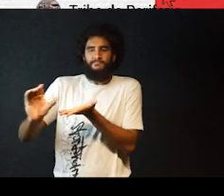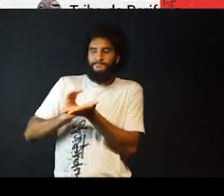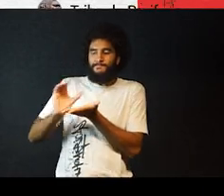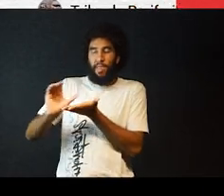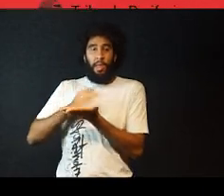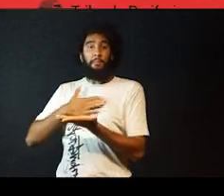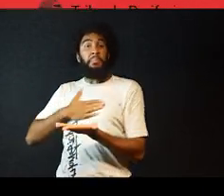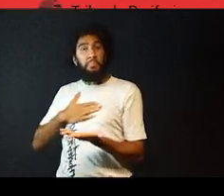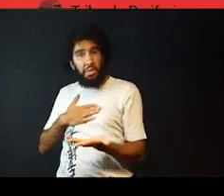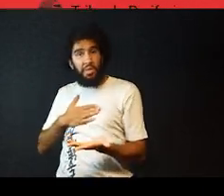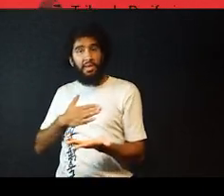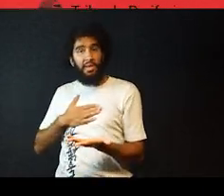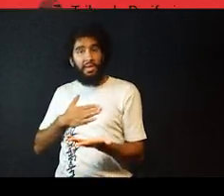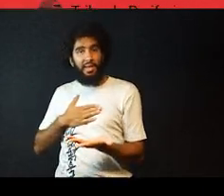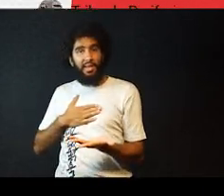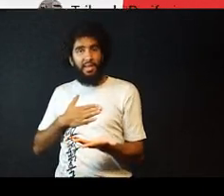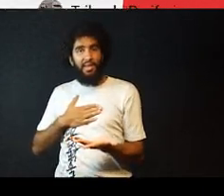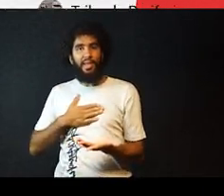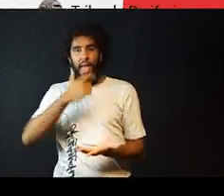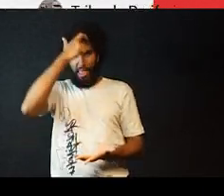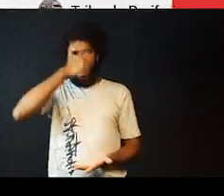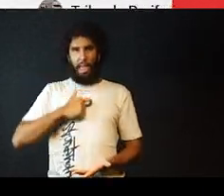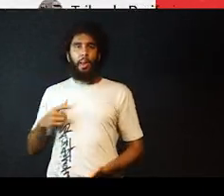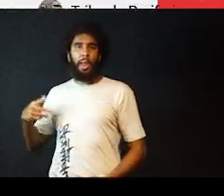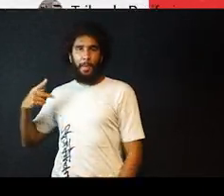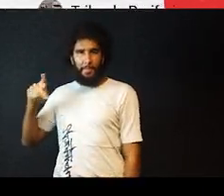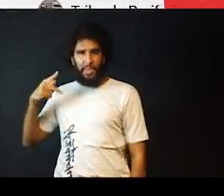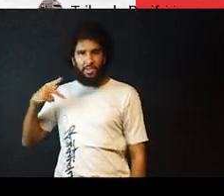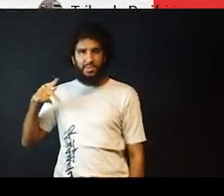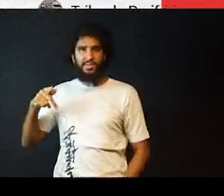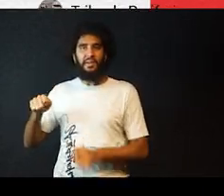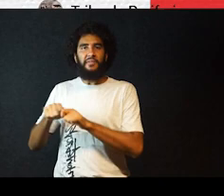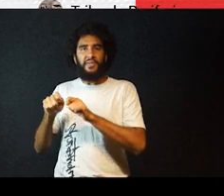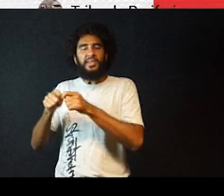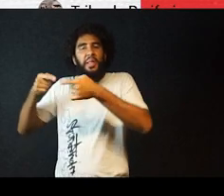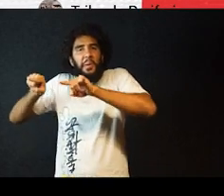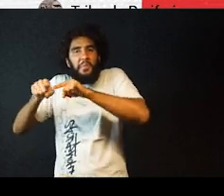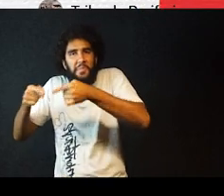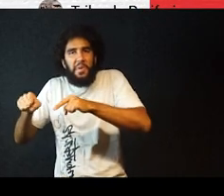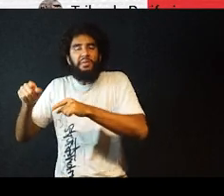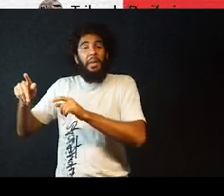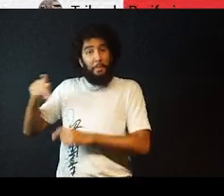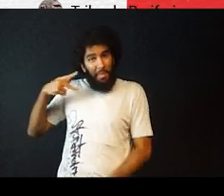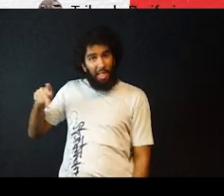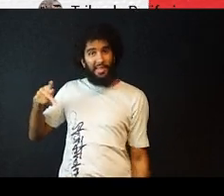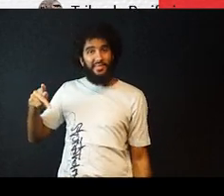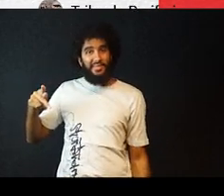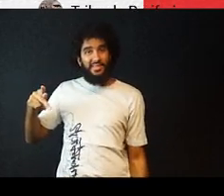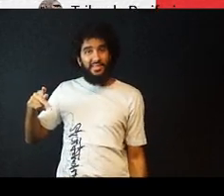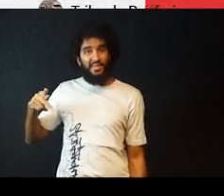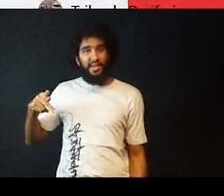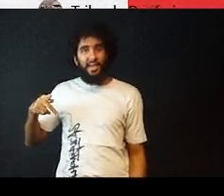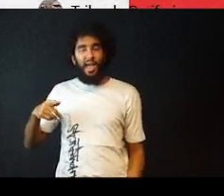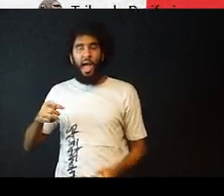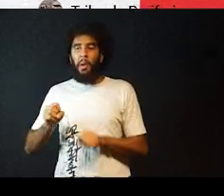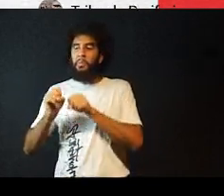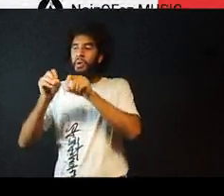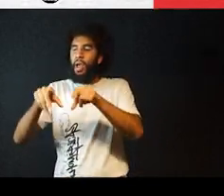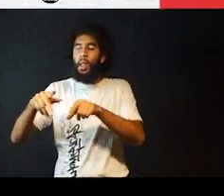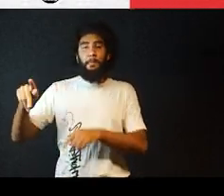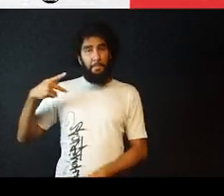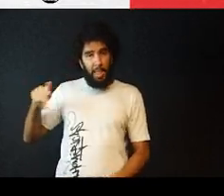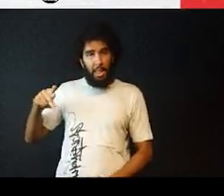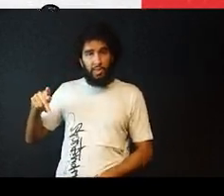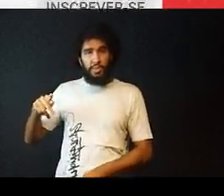aquilo. Vamos dizer, eu tô ainda em Planaltina, tô fazendo música em Planaltina, tô postando